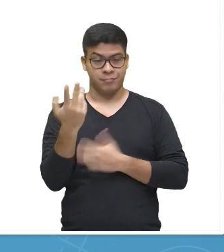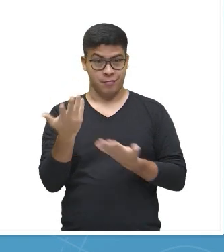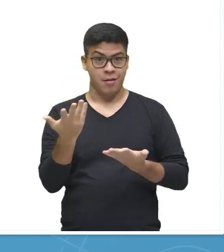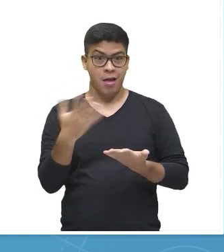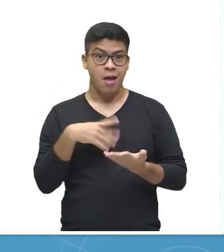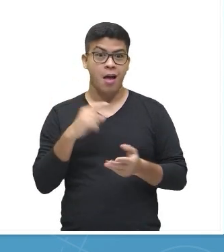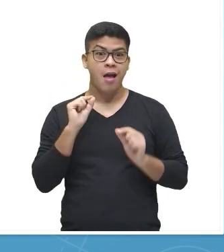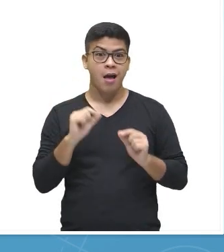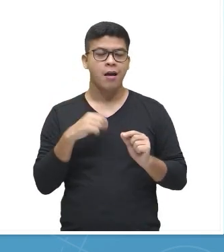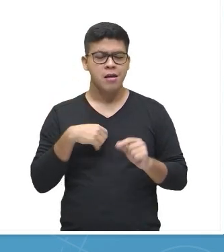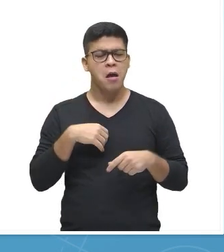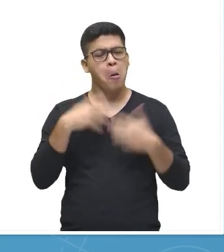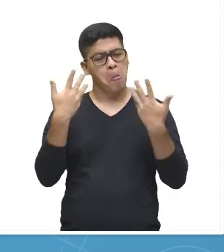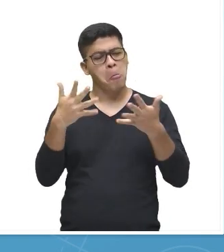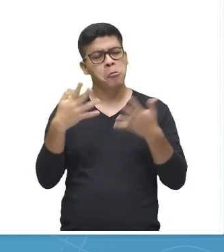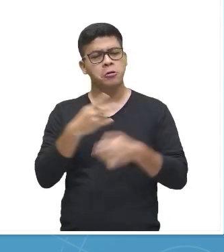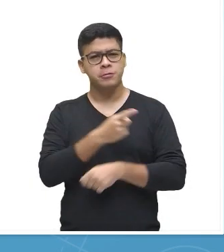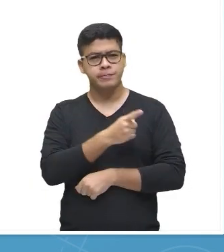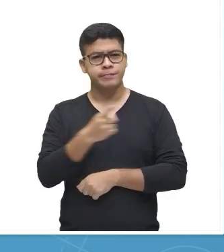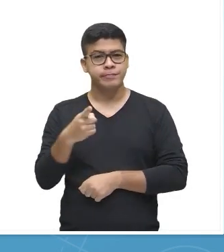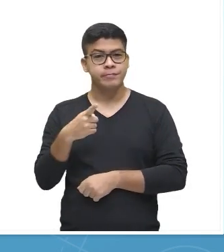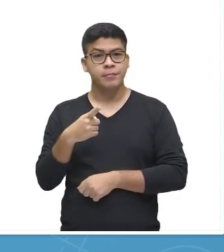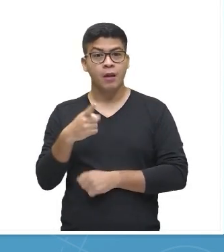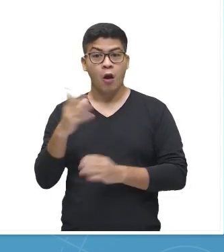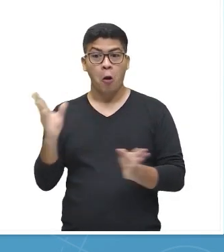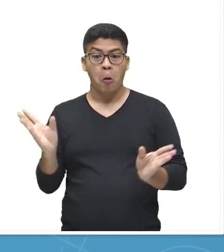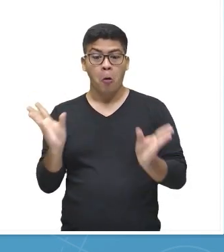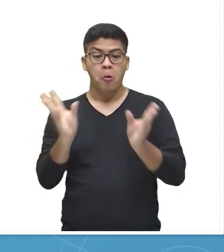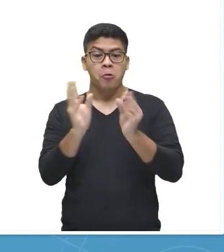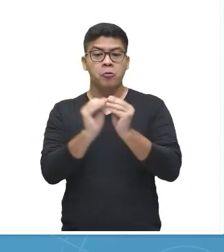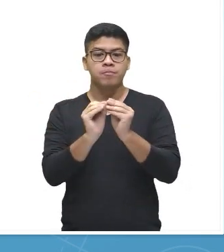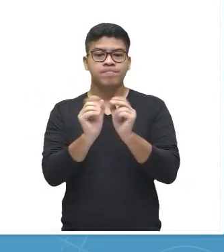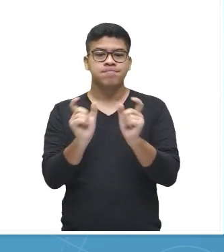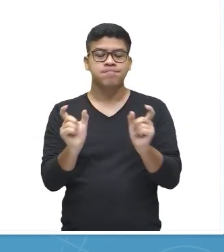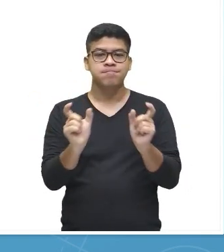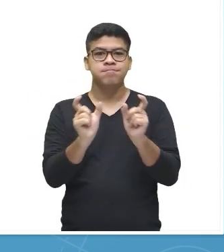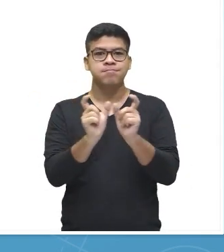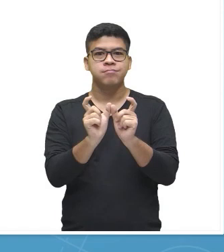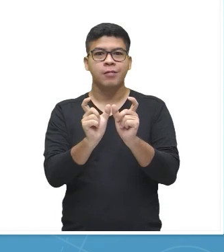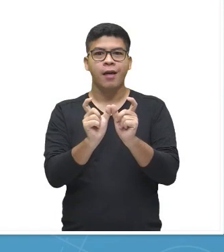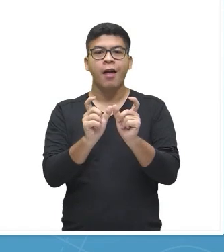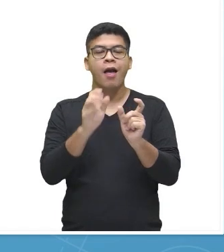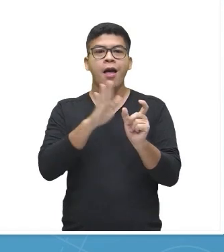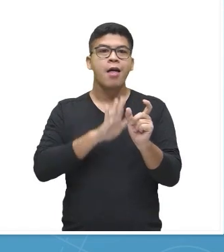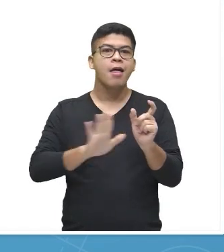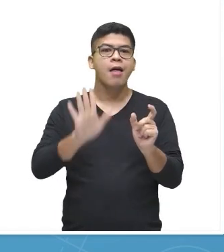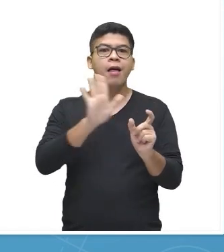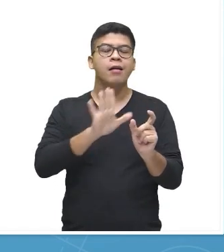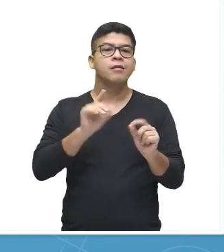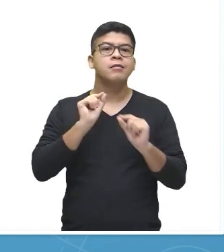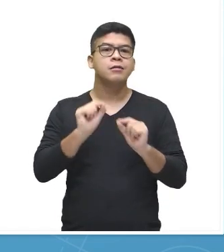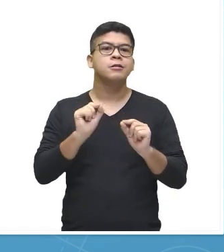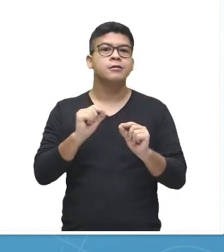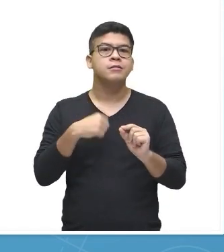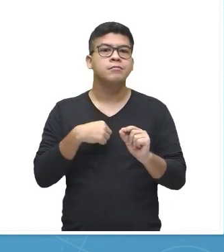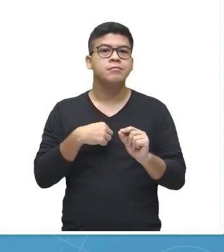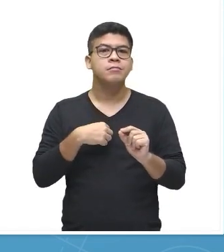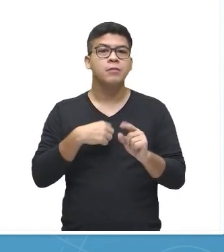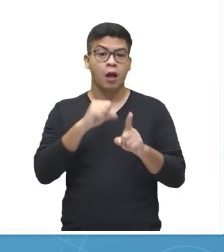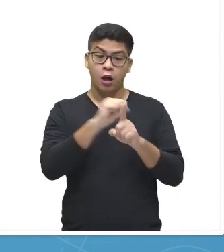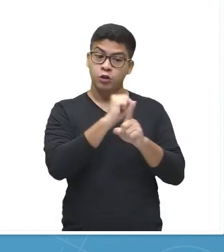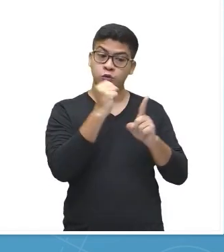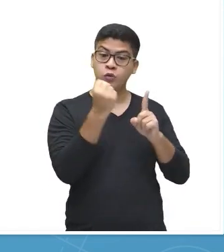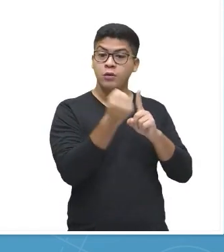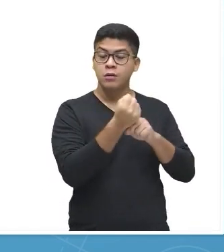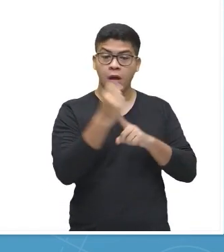politicidade. Muito bem, quando juntamos essas duas dimensões, a social e a